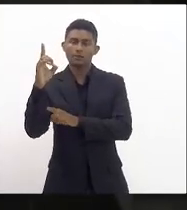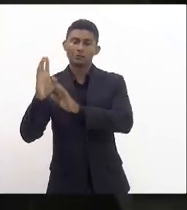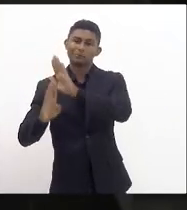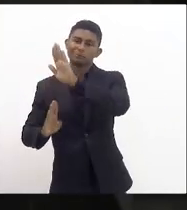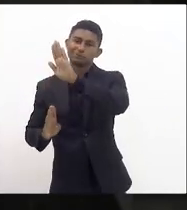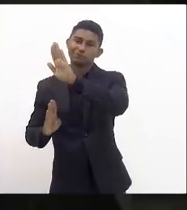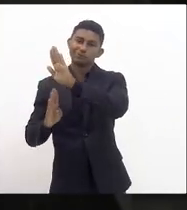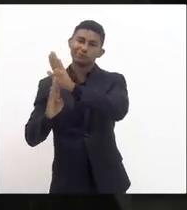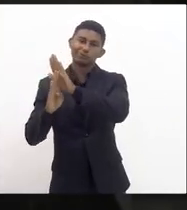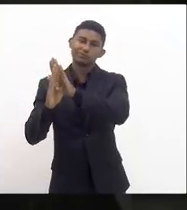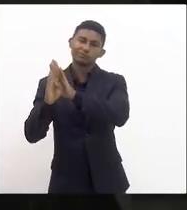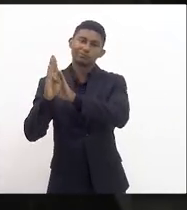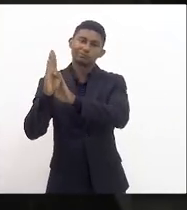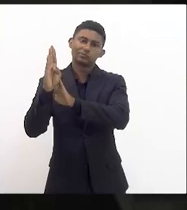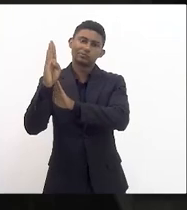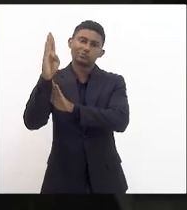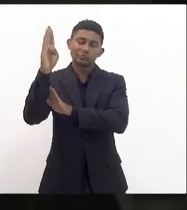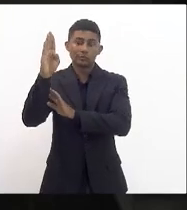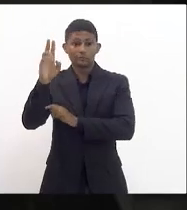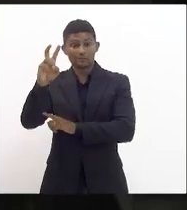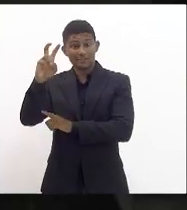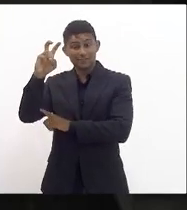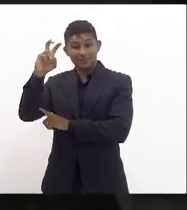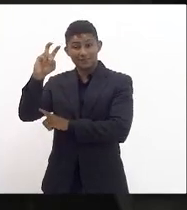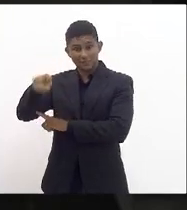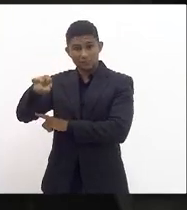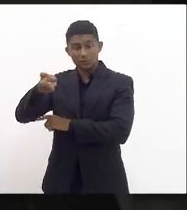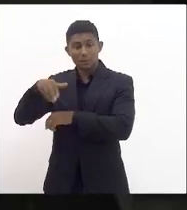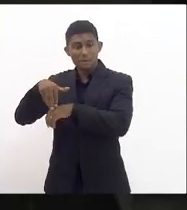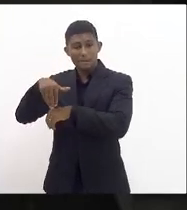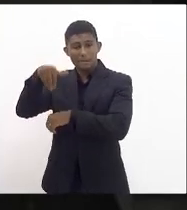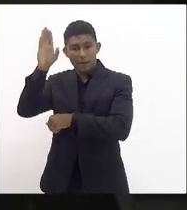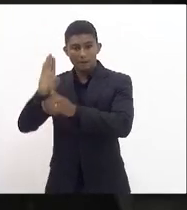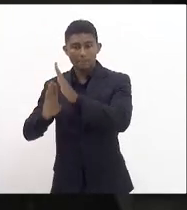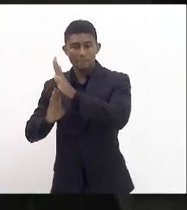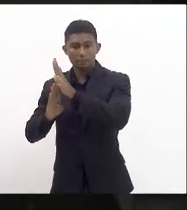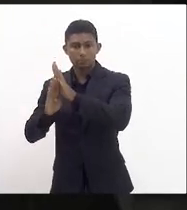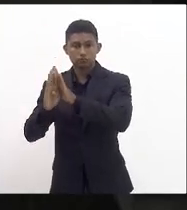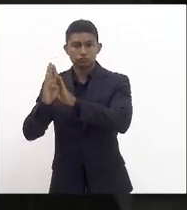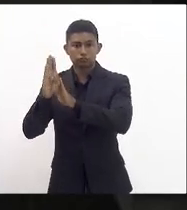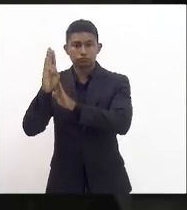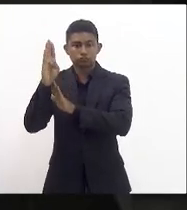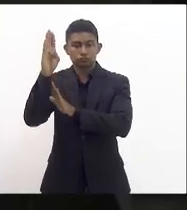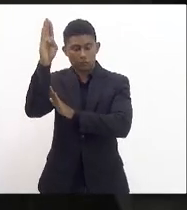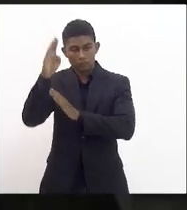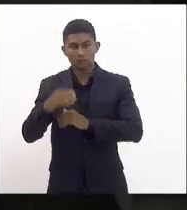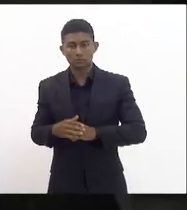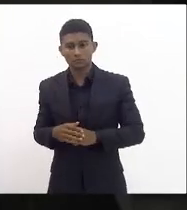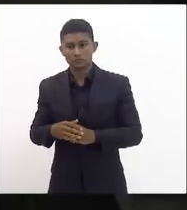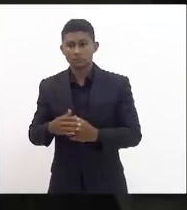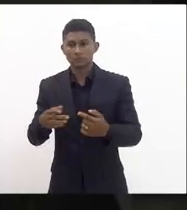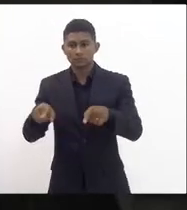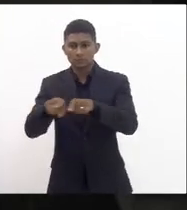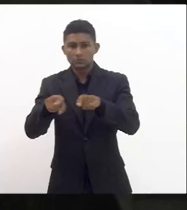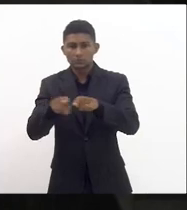já está passando de R$ 5,00. A bolsa voltou a